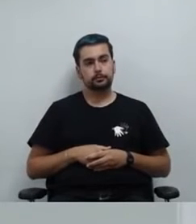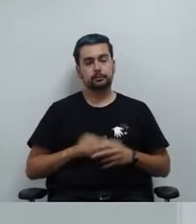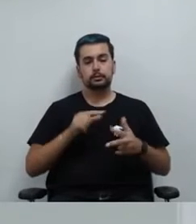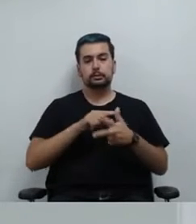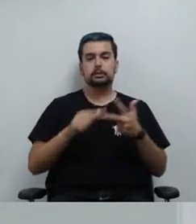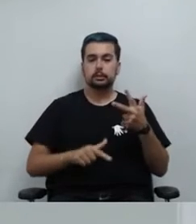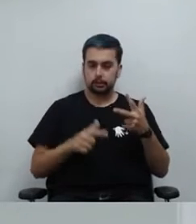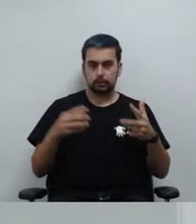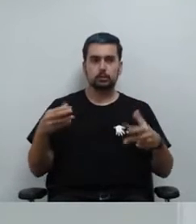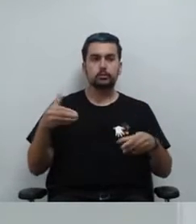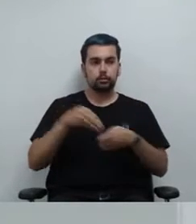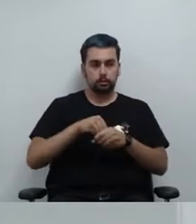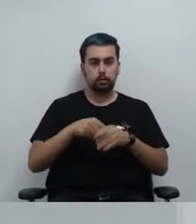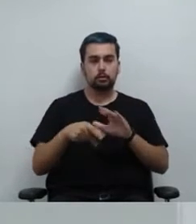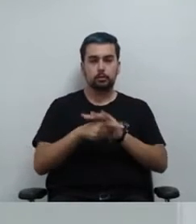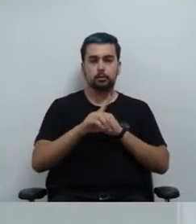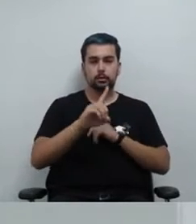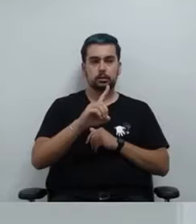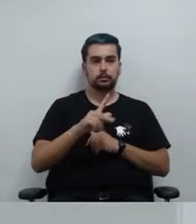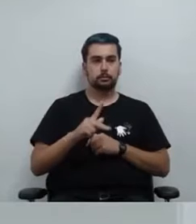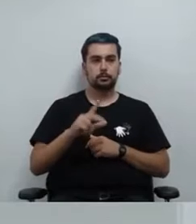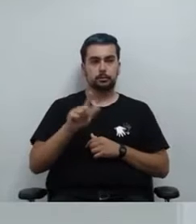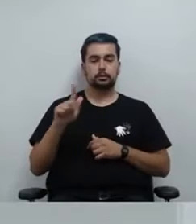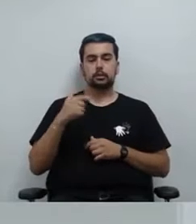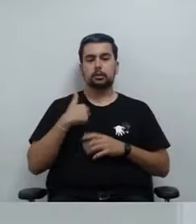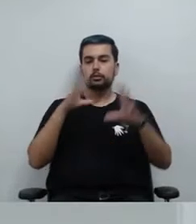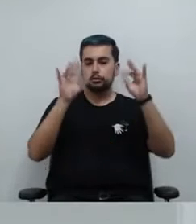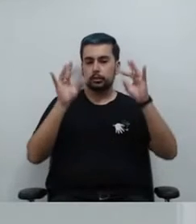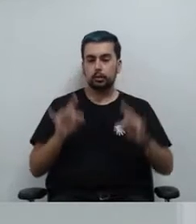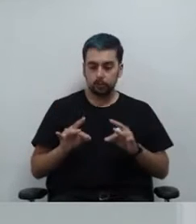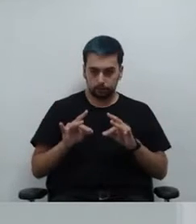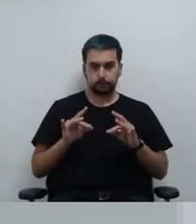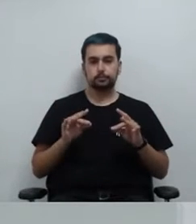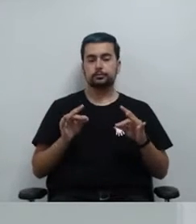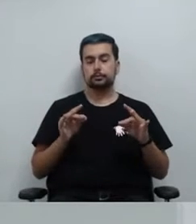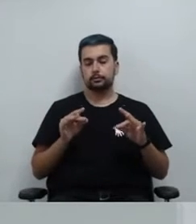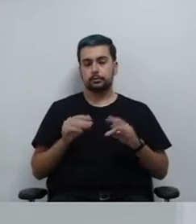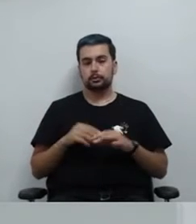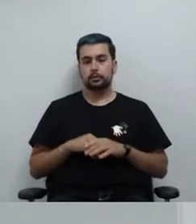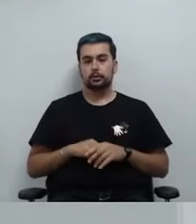eleitos para a DPG. Gostaria de destacar aqui ao